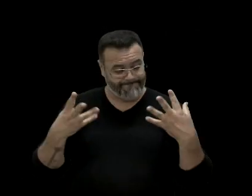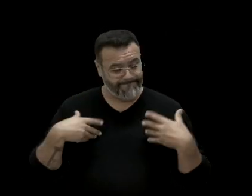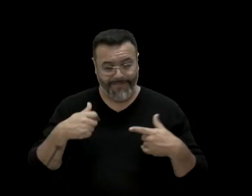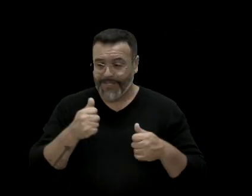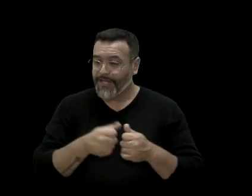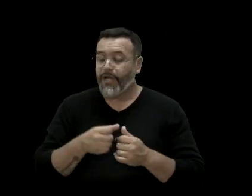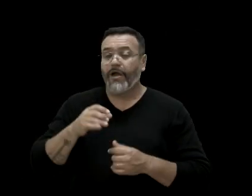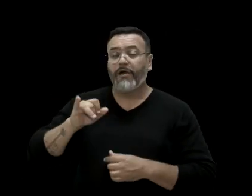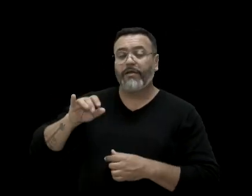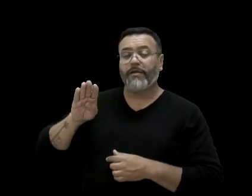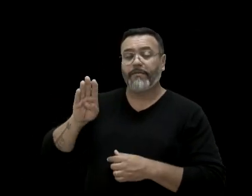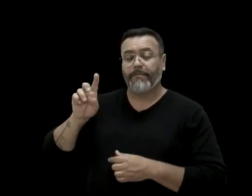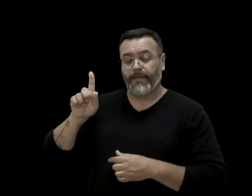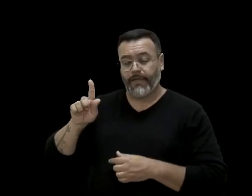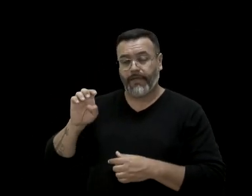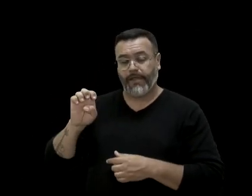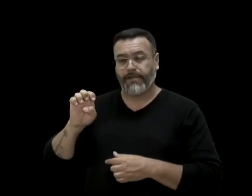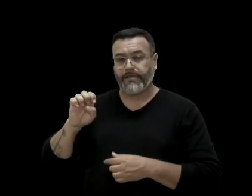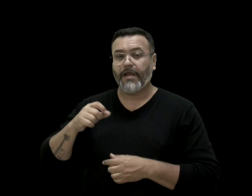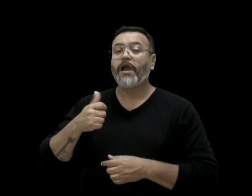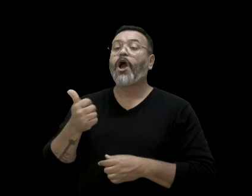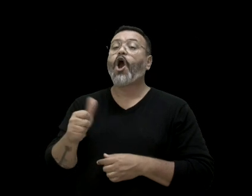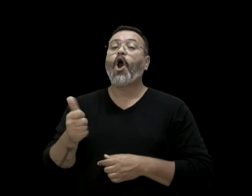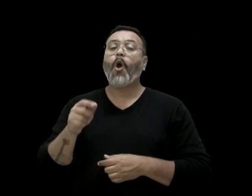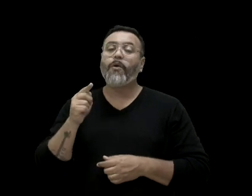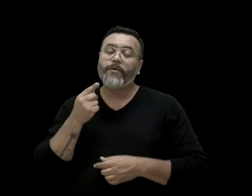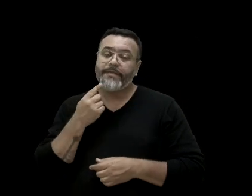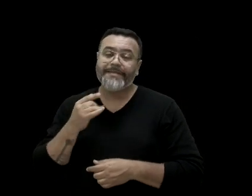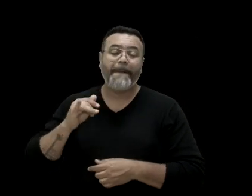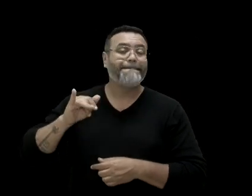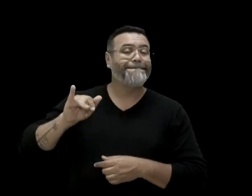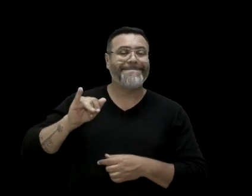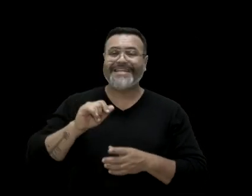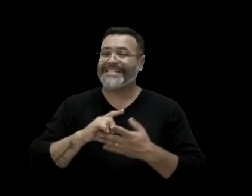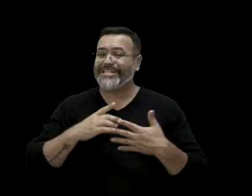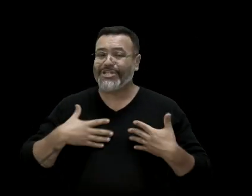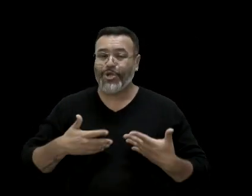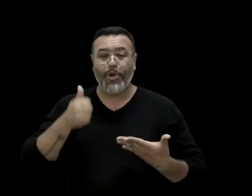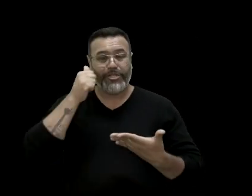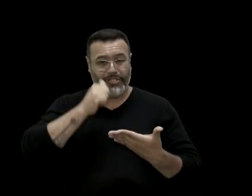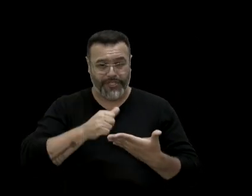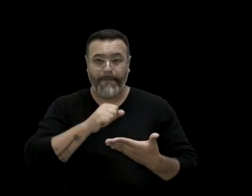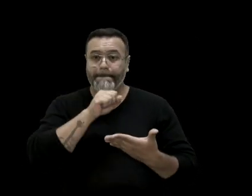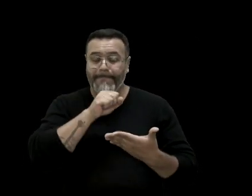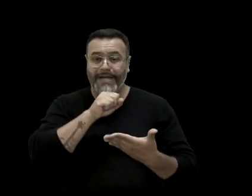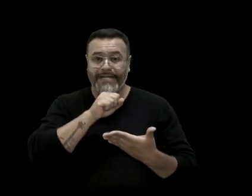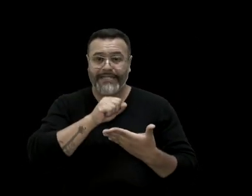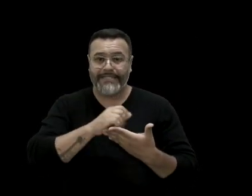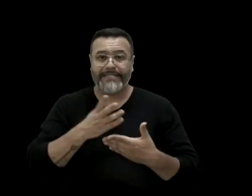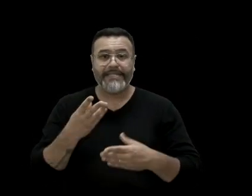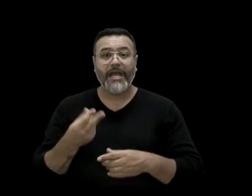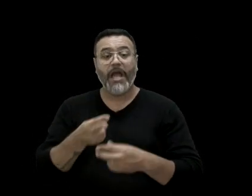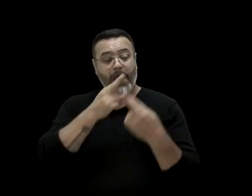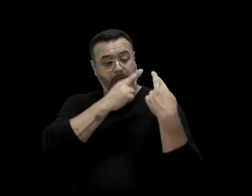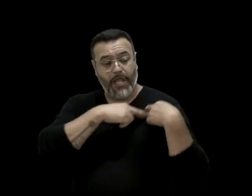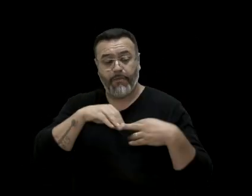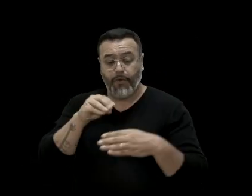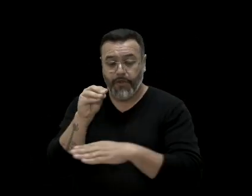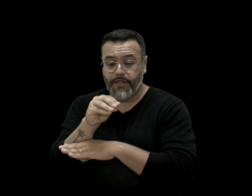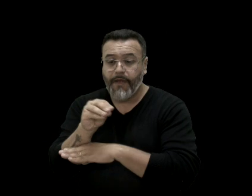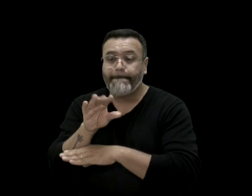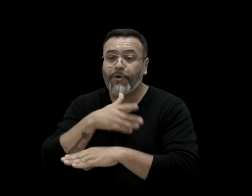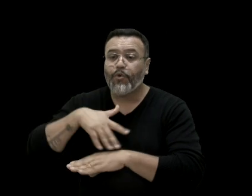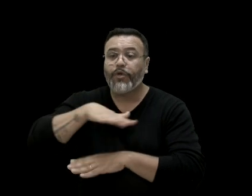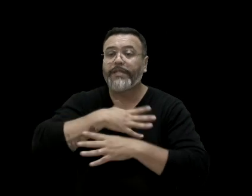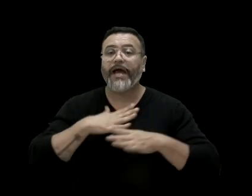de mães inteiramente responsáveis pela criação dos filhos. Em levantamento feito